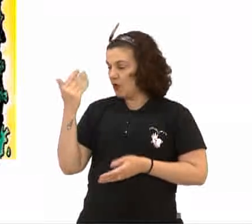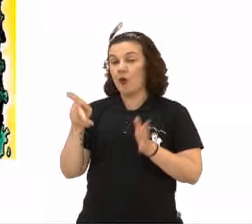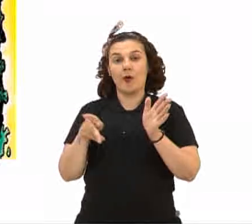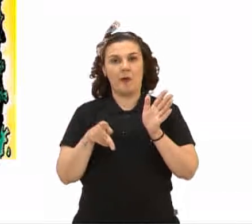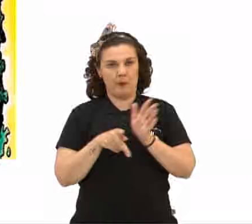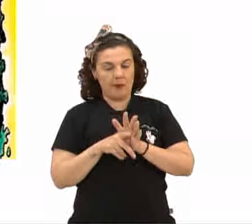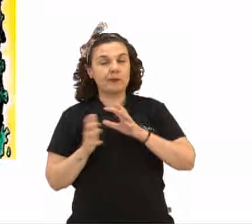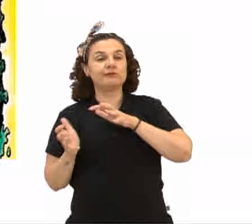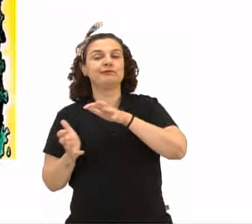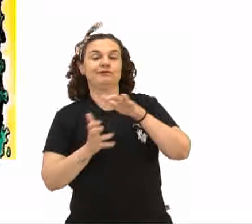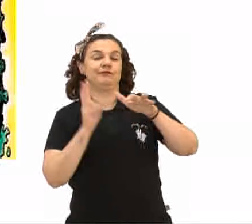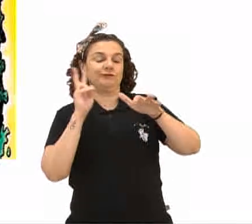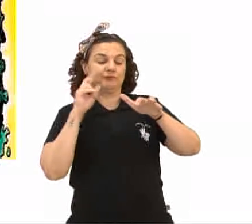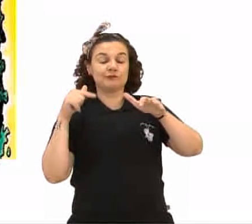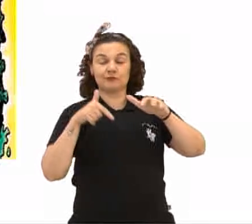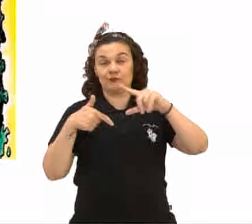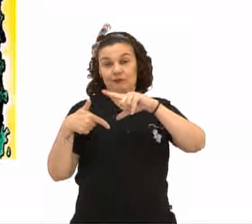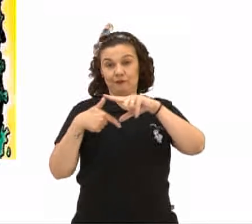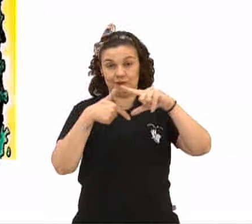universo também